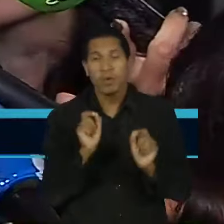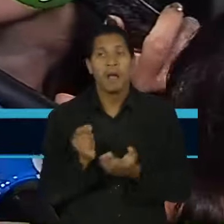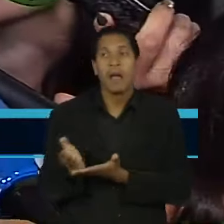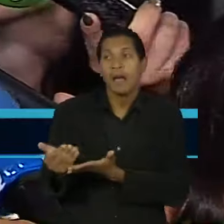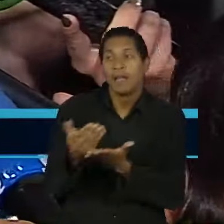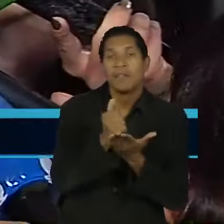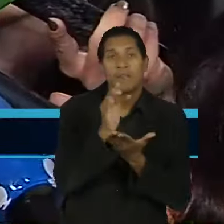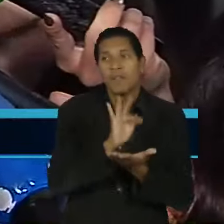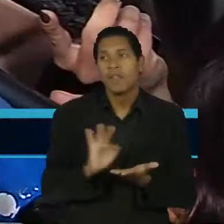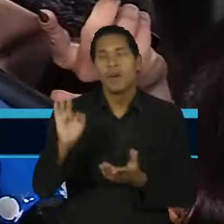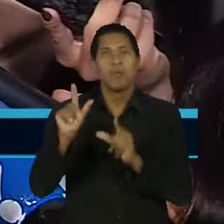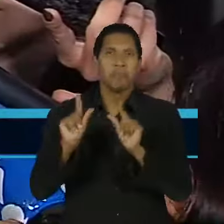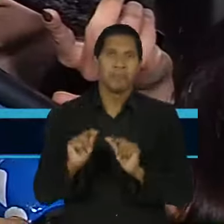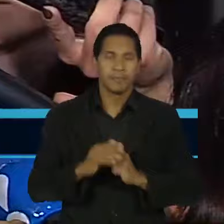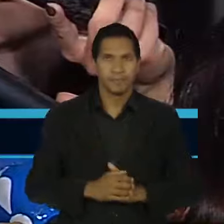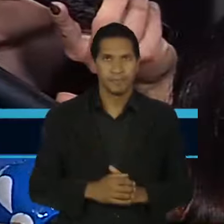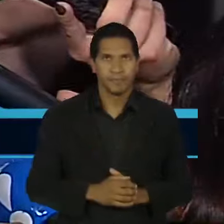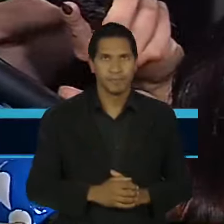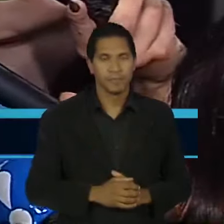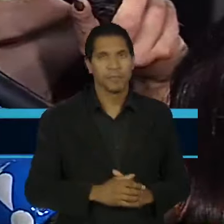foi única. E